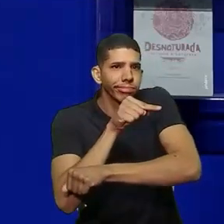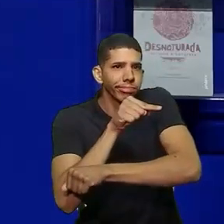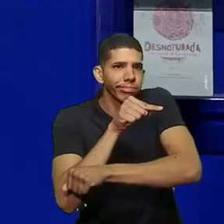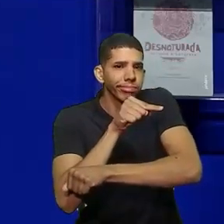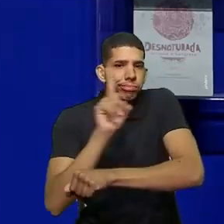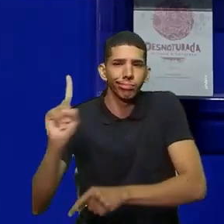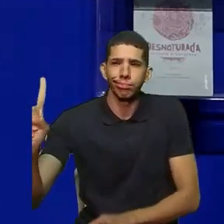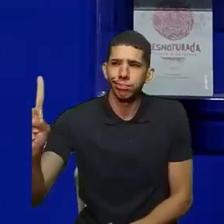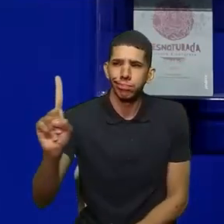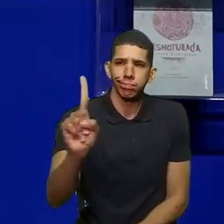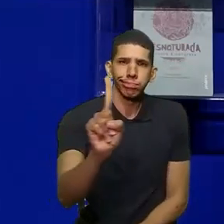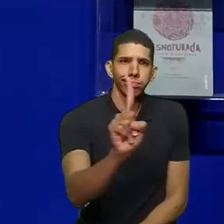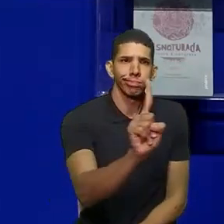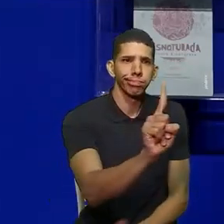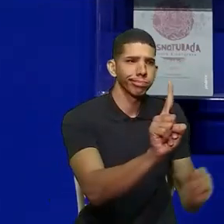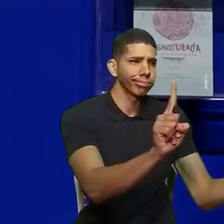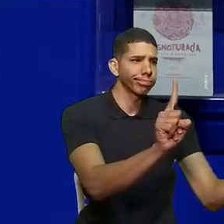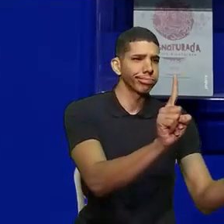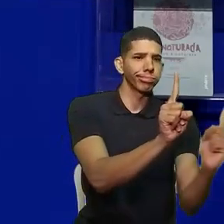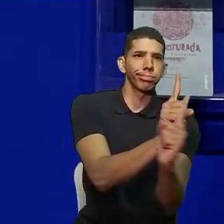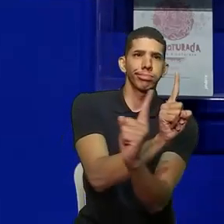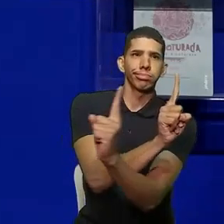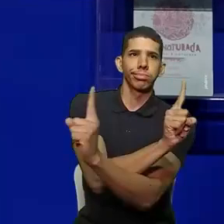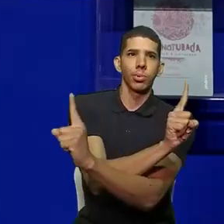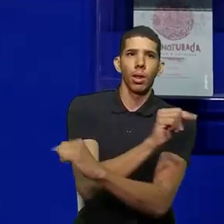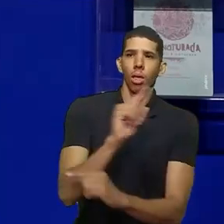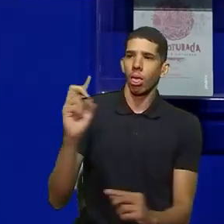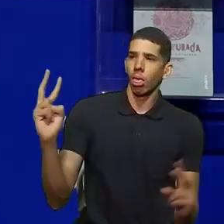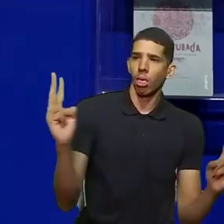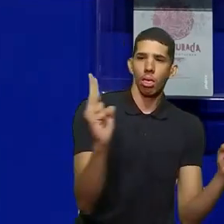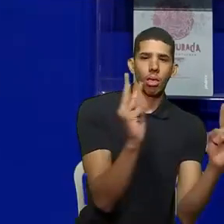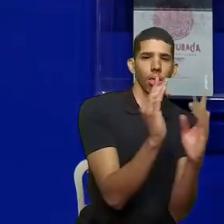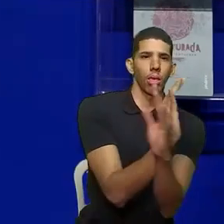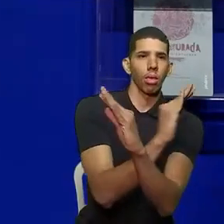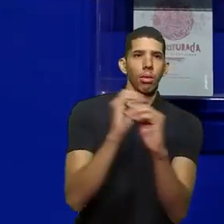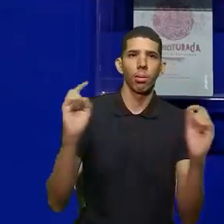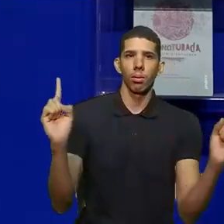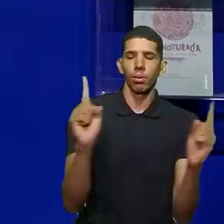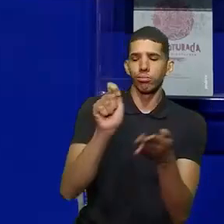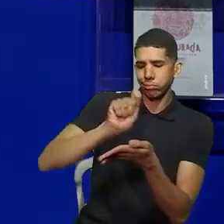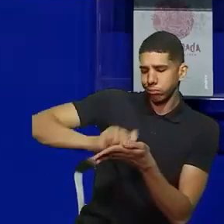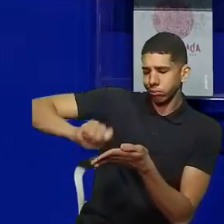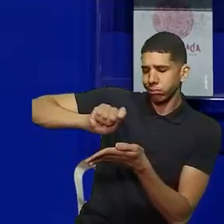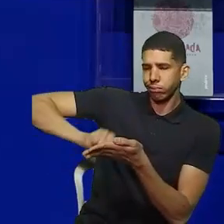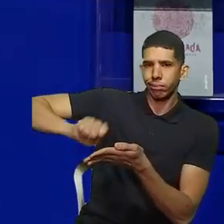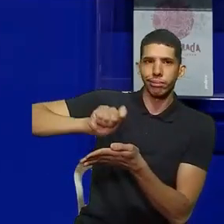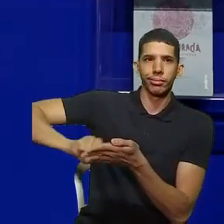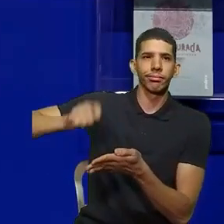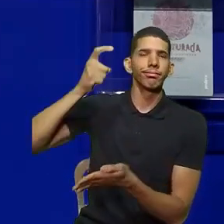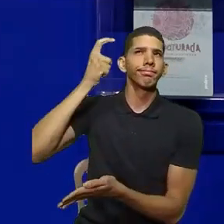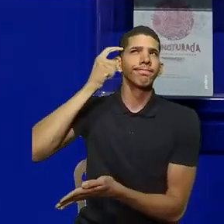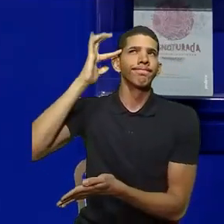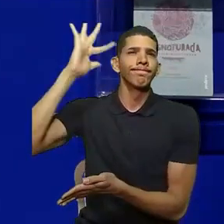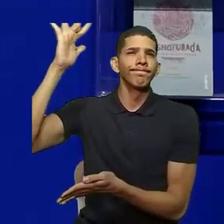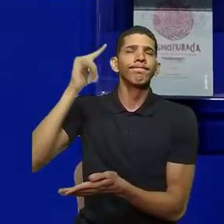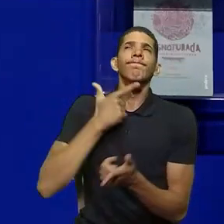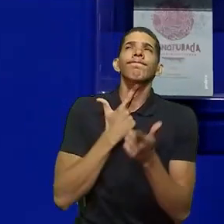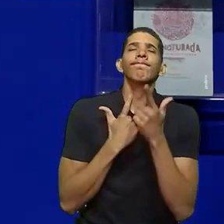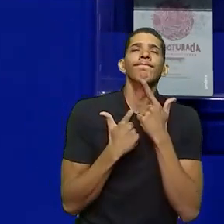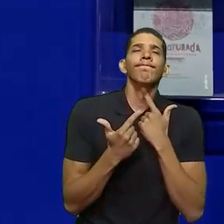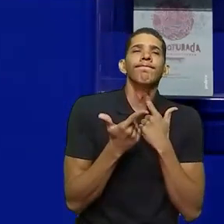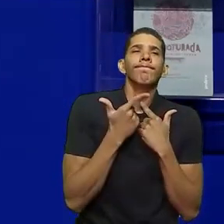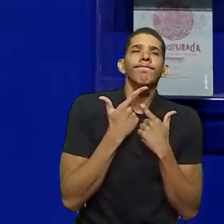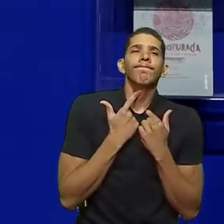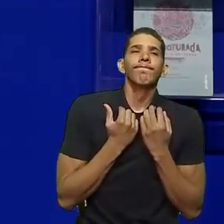pessoas no meio da rua. Estou cansada de ver uma pessoa ou outra escrevendo. Uhum. Eu fico com uma vontade de saber o que eles